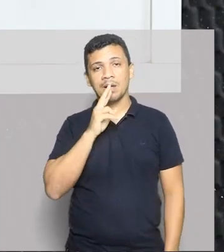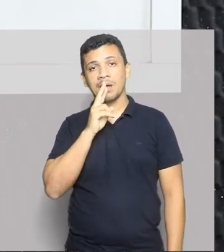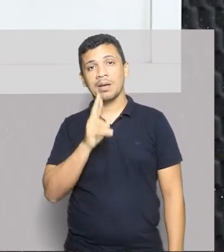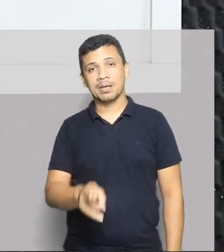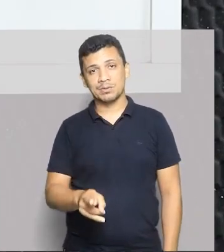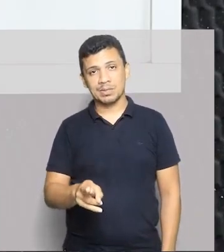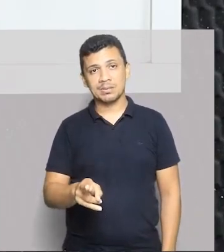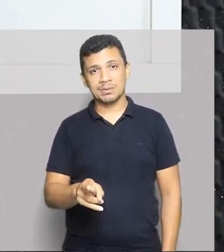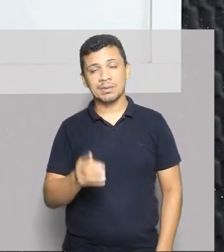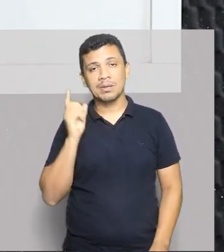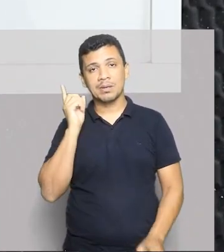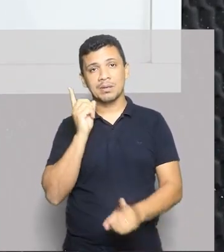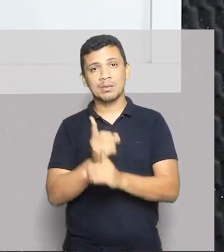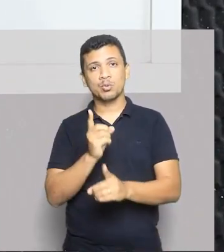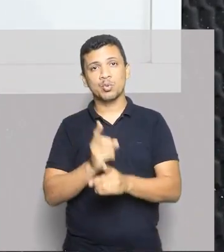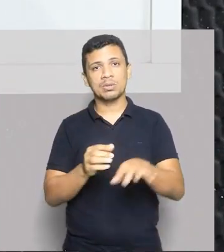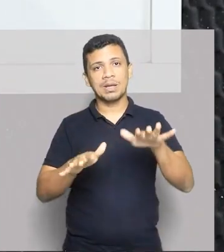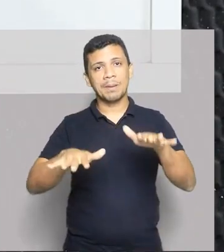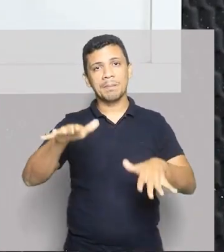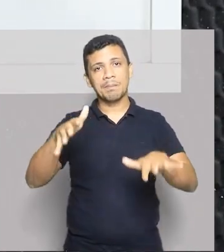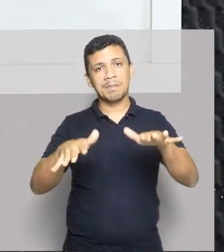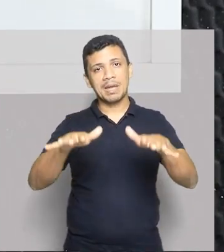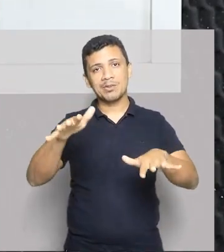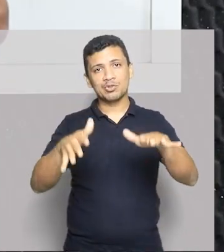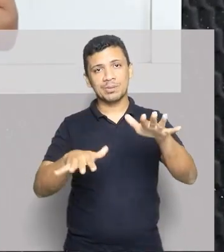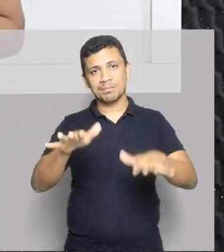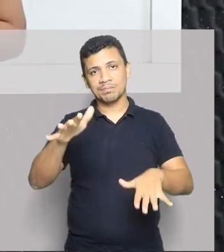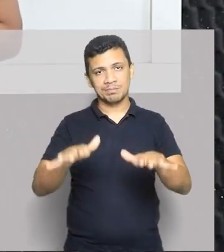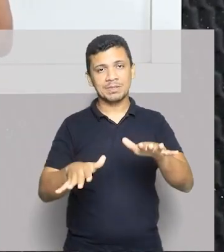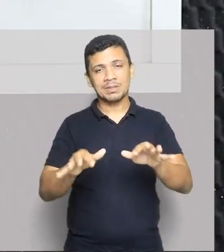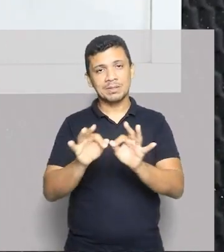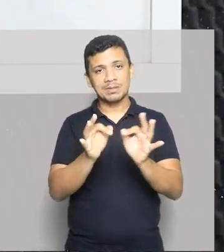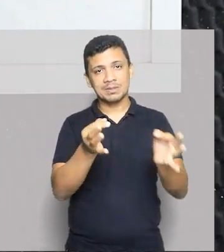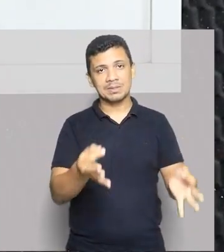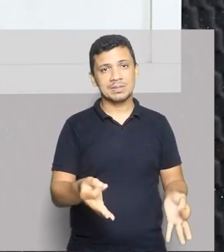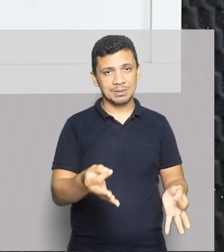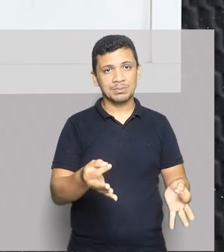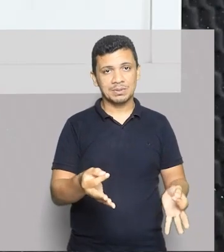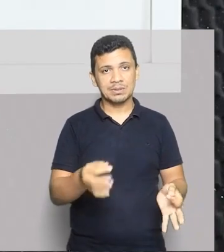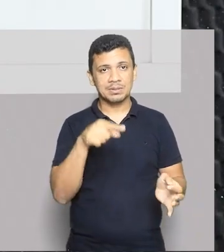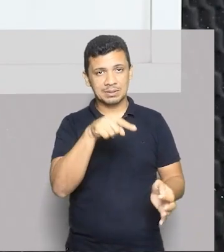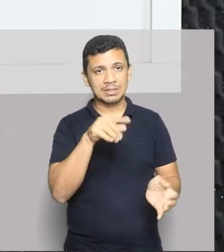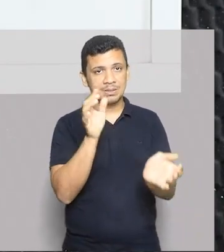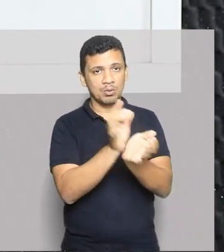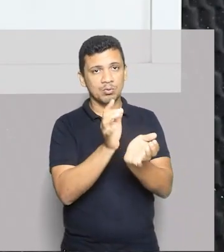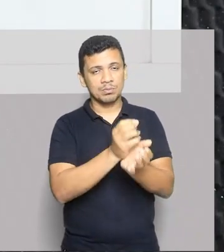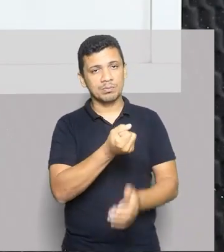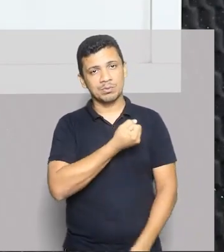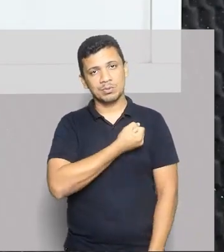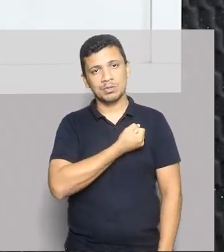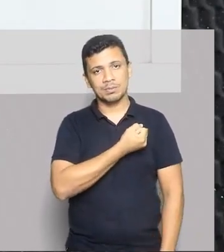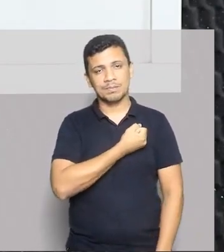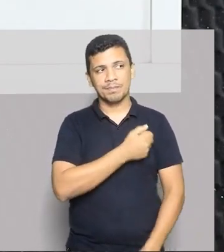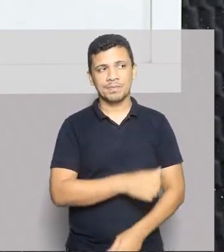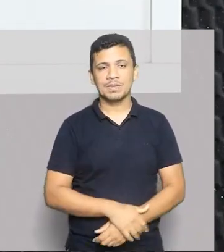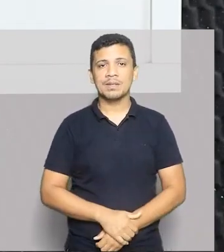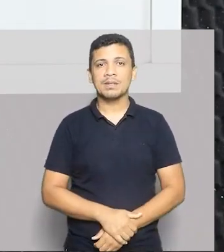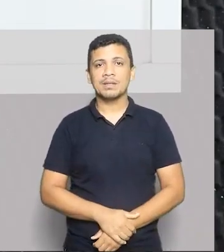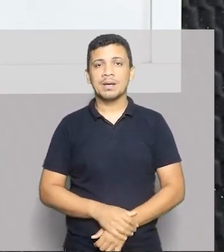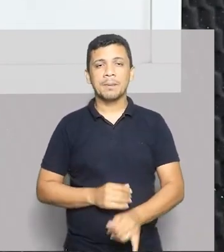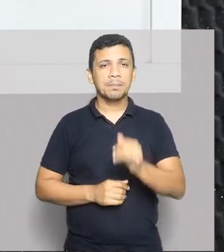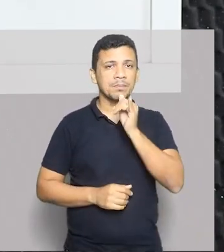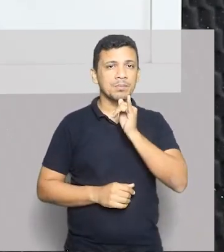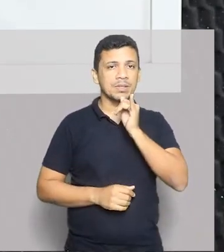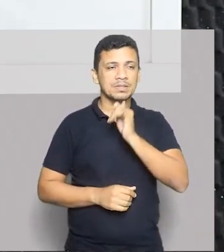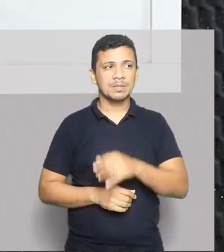dessa conta resulta na média aritmética simples desses valores que você tem. Por exemplo, tem